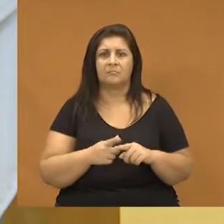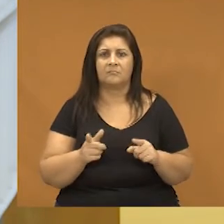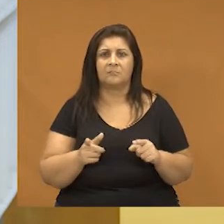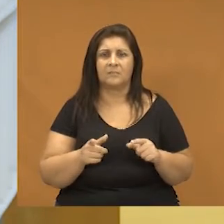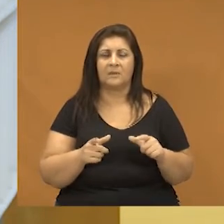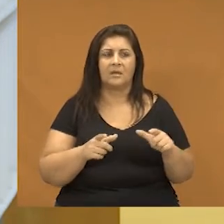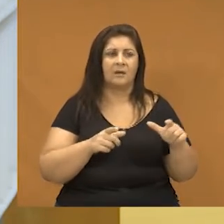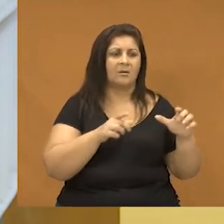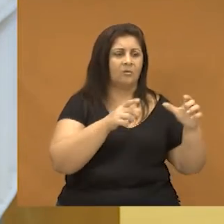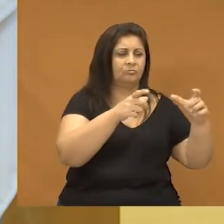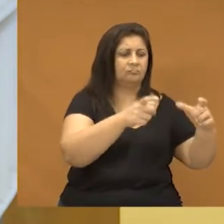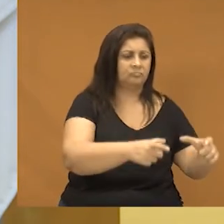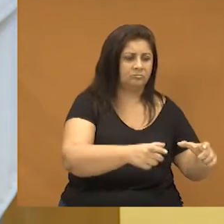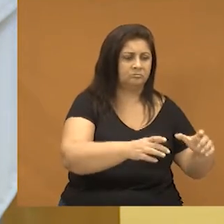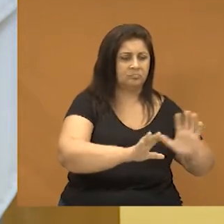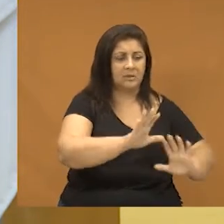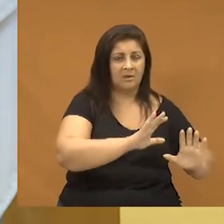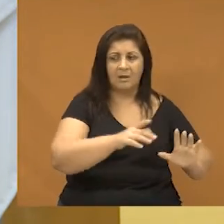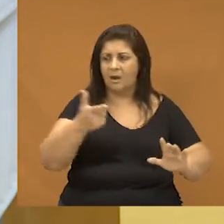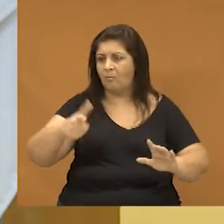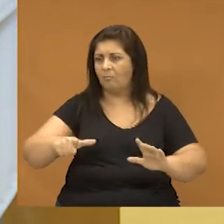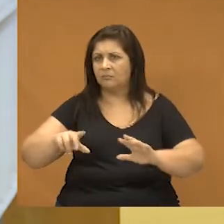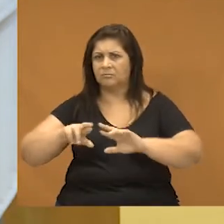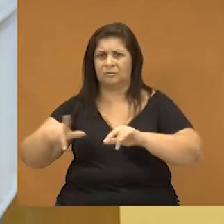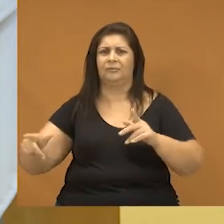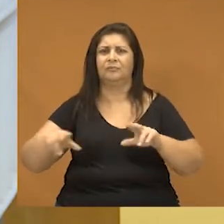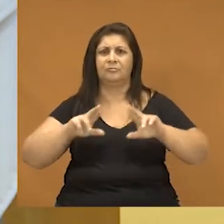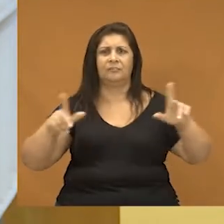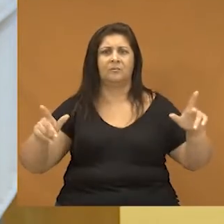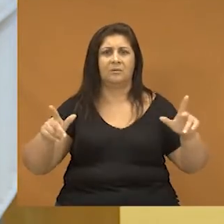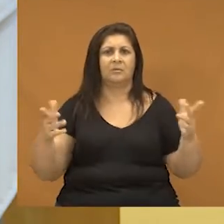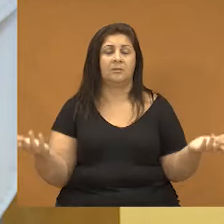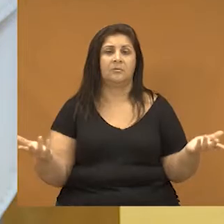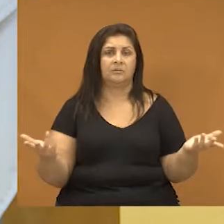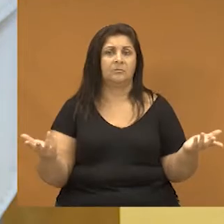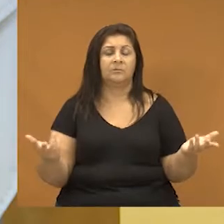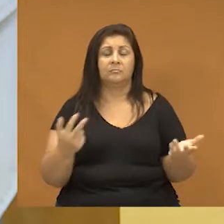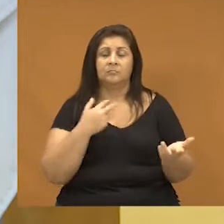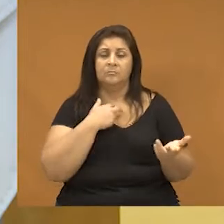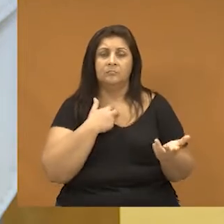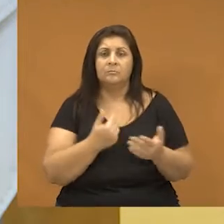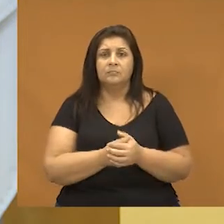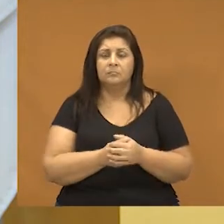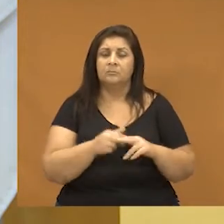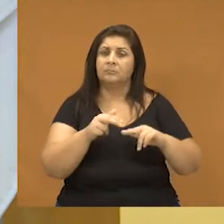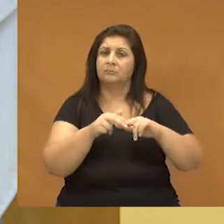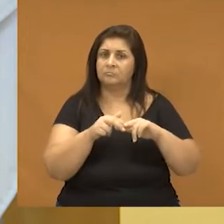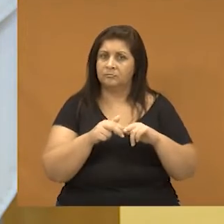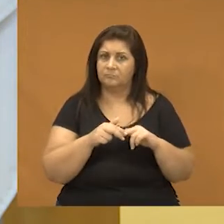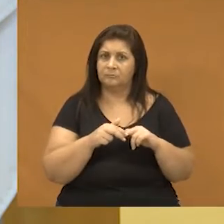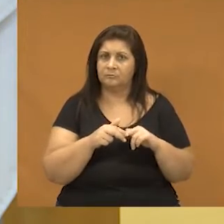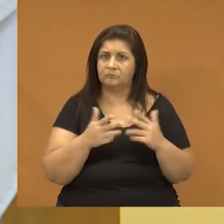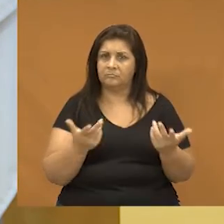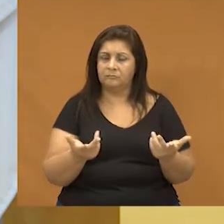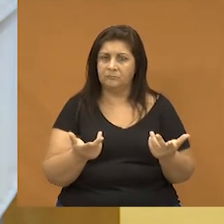a uma situação semelhante, diferenciado. Então, nesse sentido, por conta desse parecer